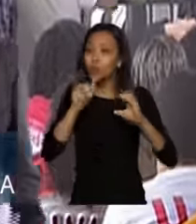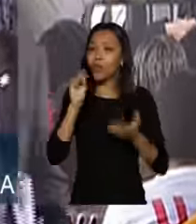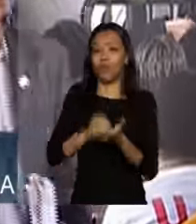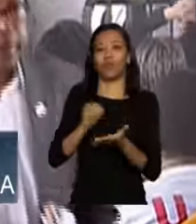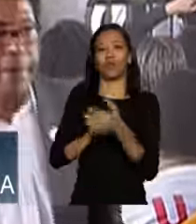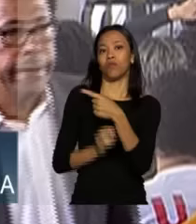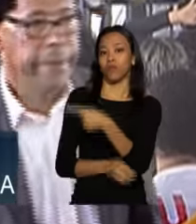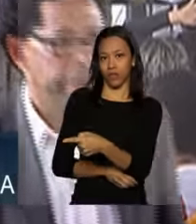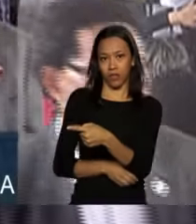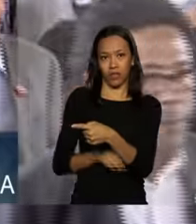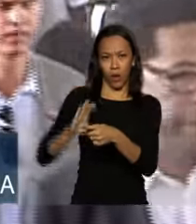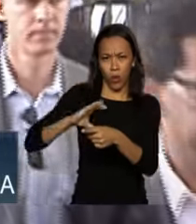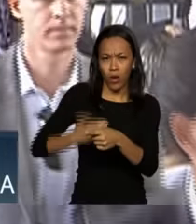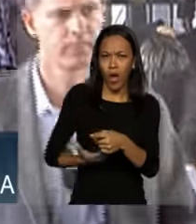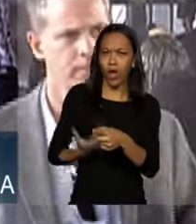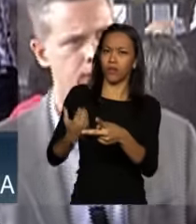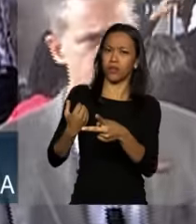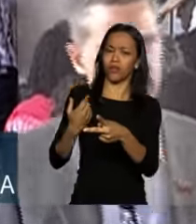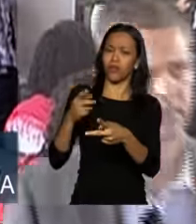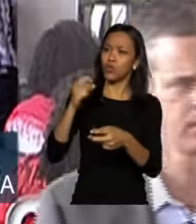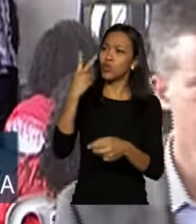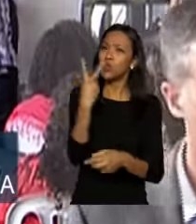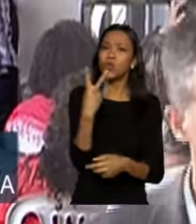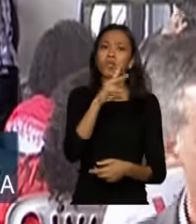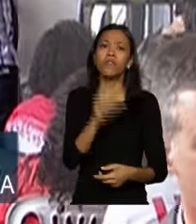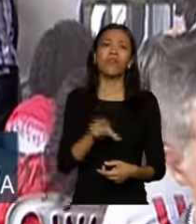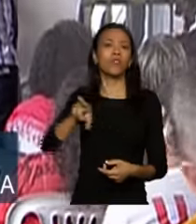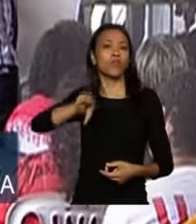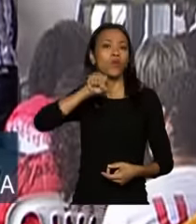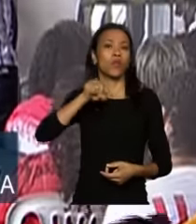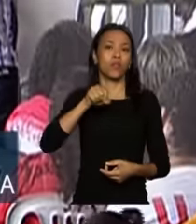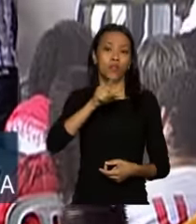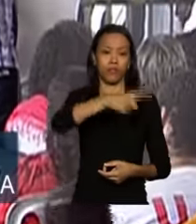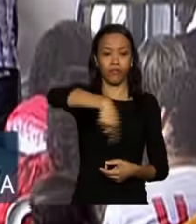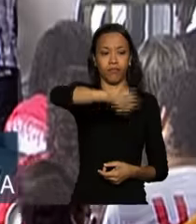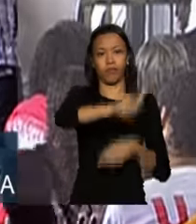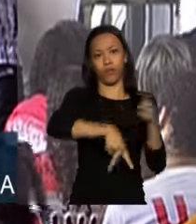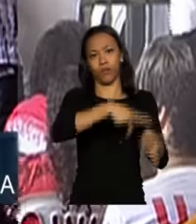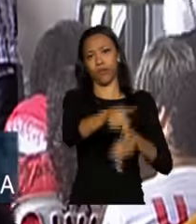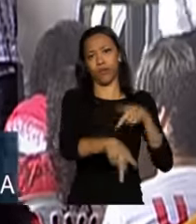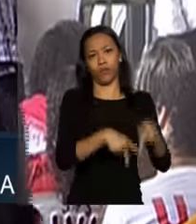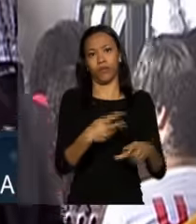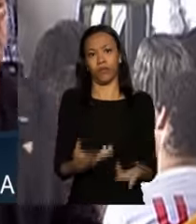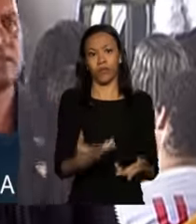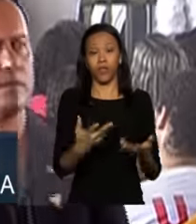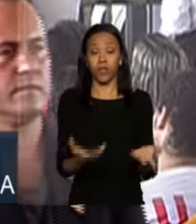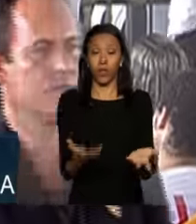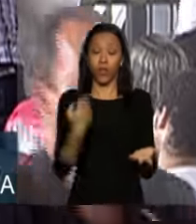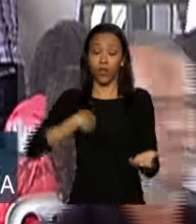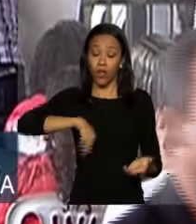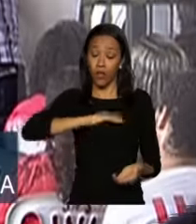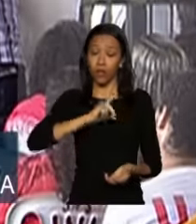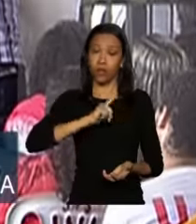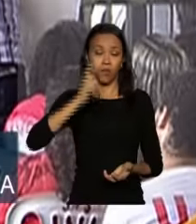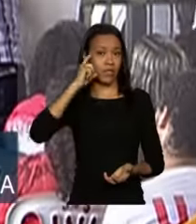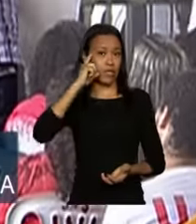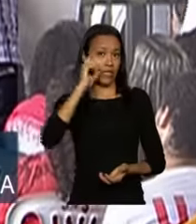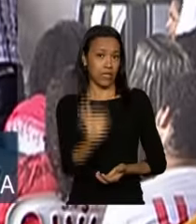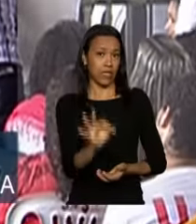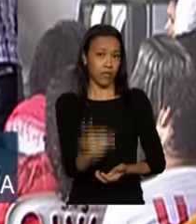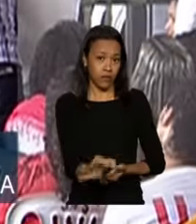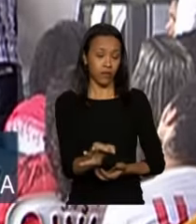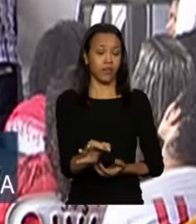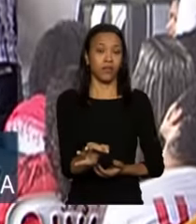presidente, duas vezes eleita democraticamente pelo povo. A nossa certeza, presidente, é